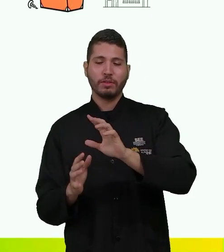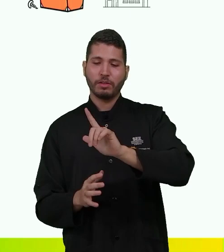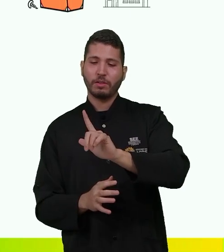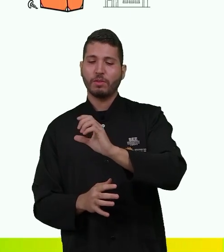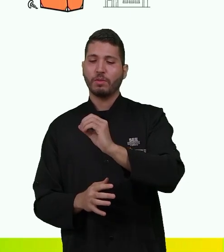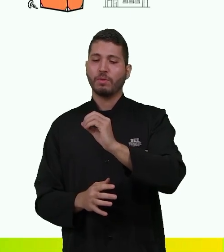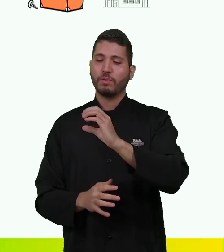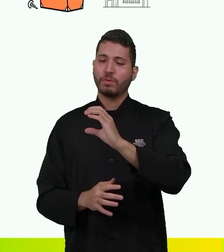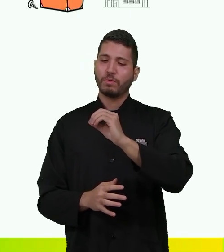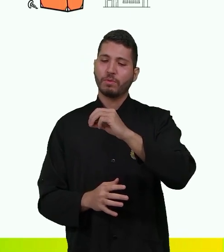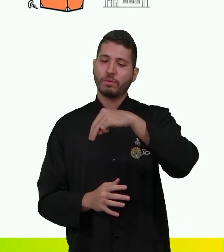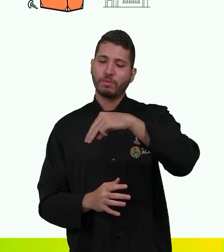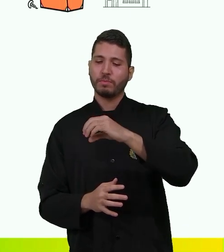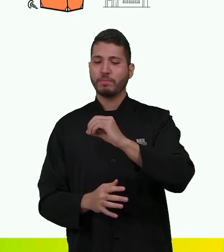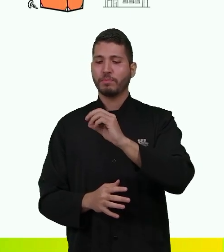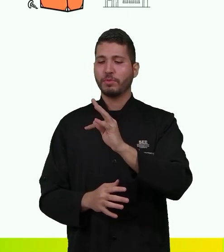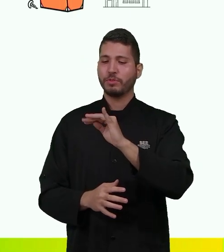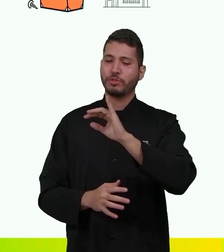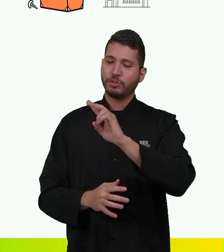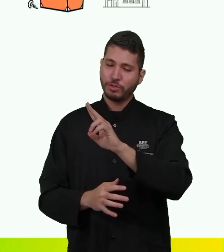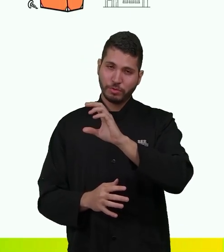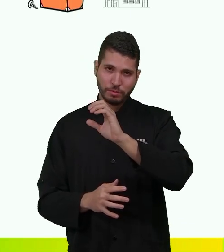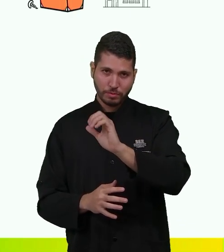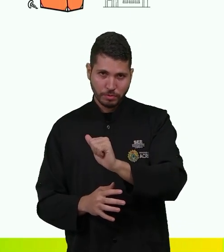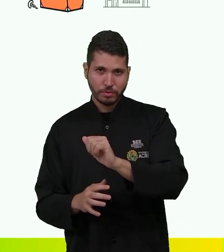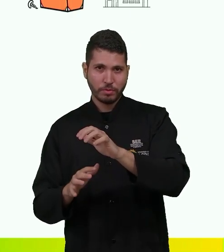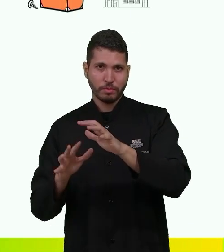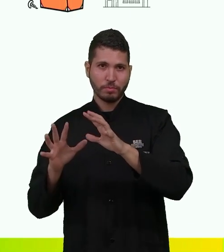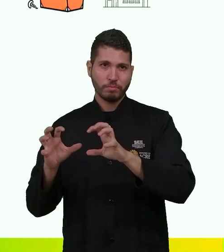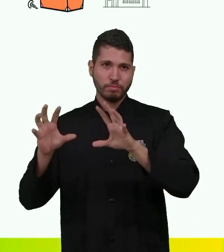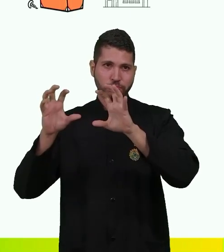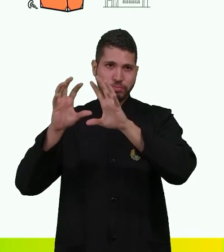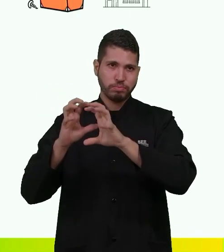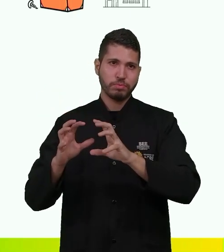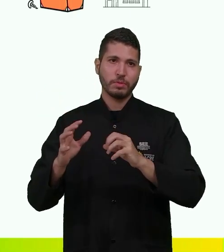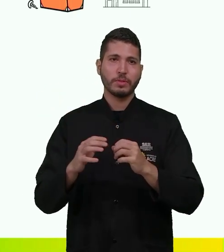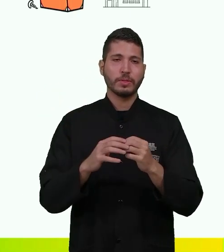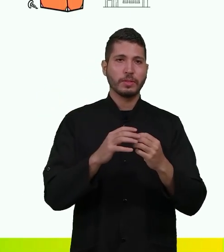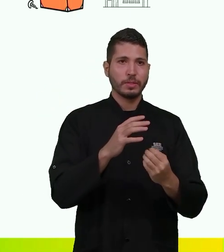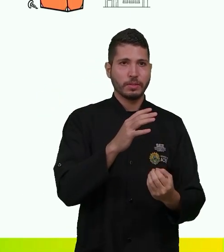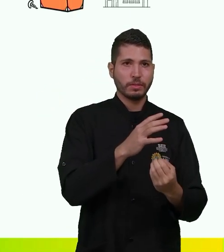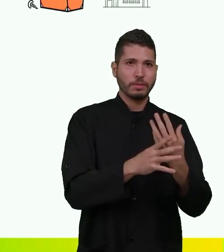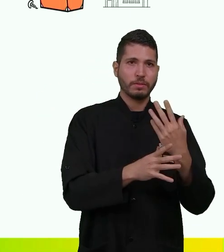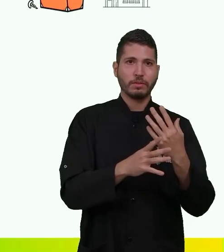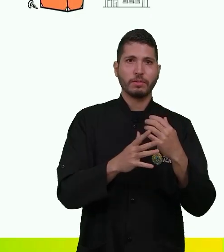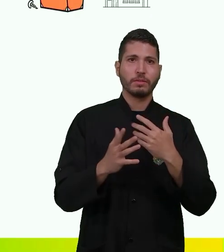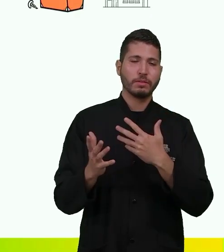O desenvolvimento da máquina a vapor, patenteada por James Watt em